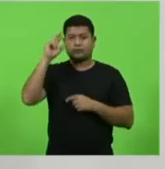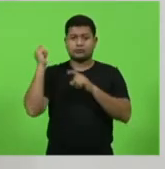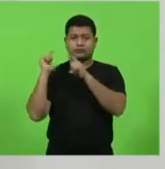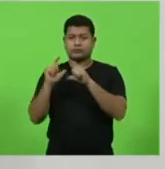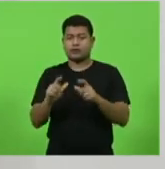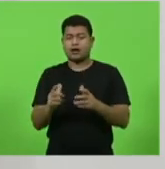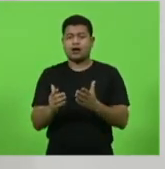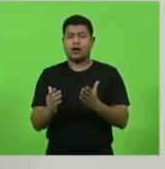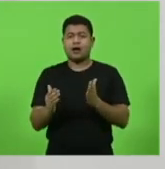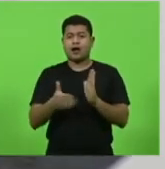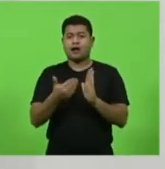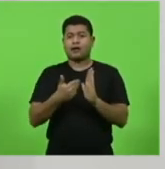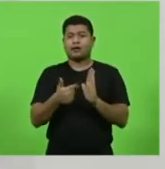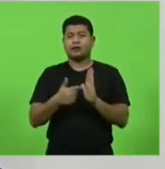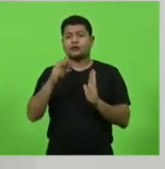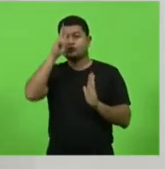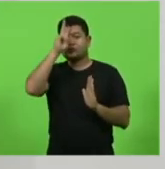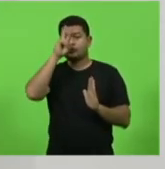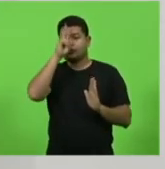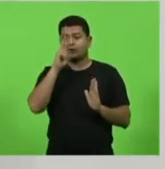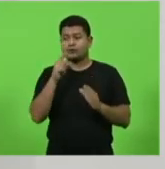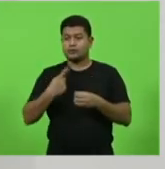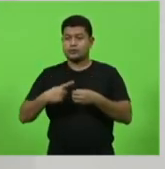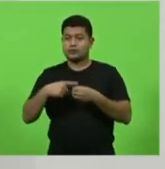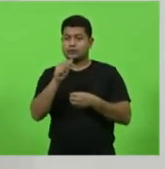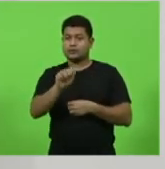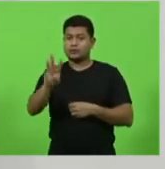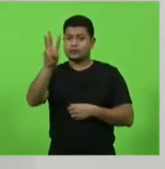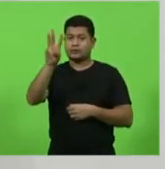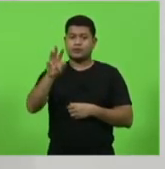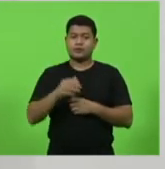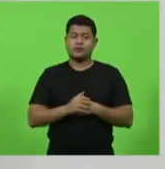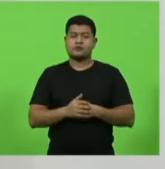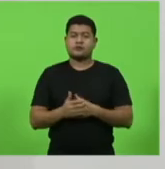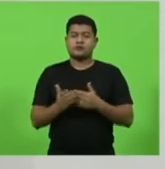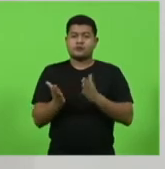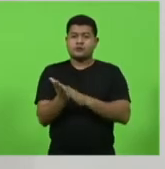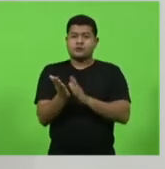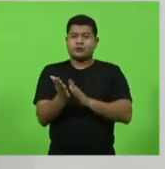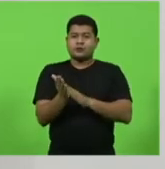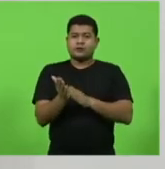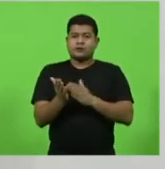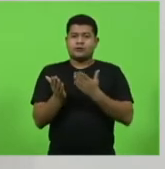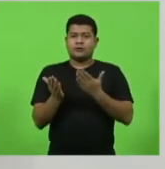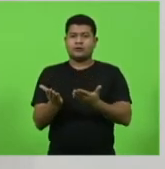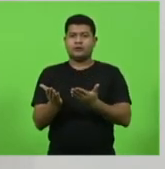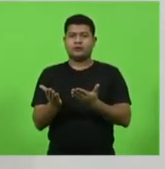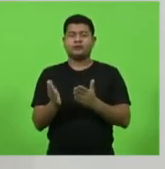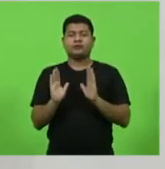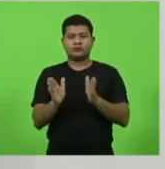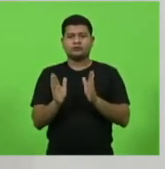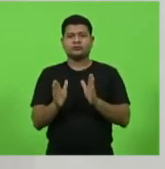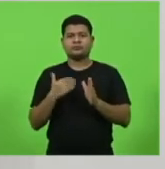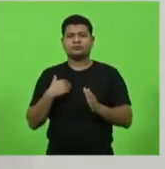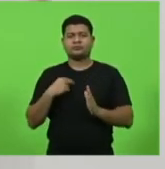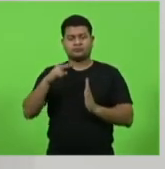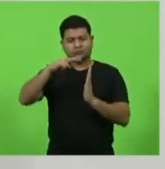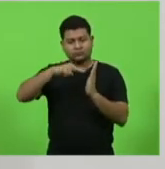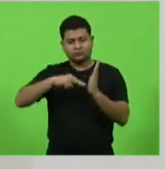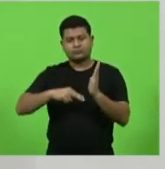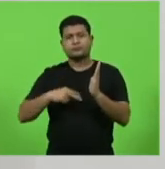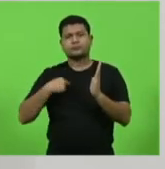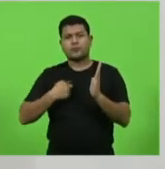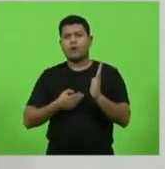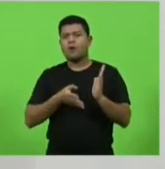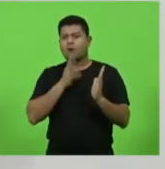revistas a história de Alfredo Wagner. Parabenizar, já fiz uma leitura, já conheci